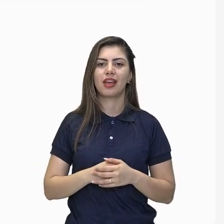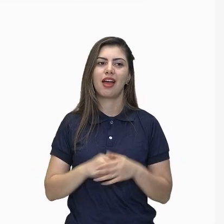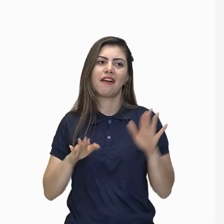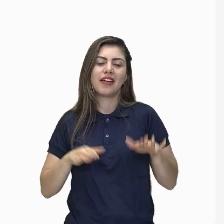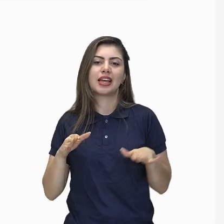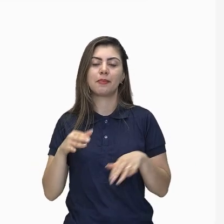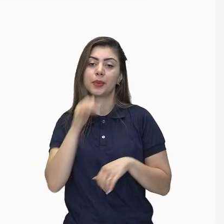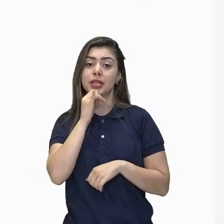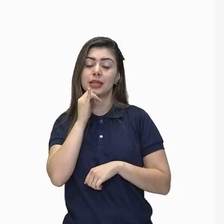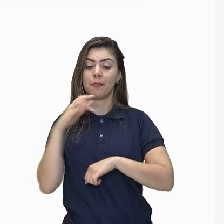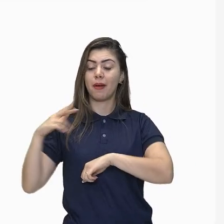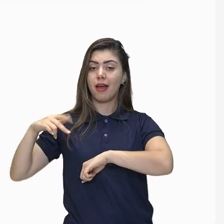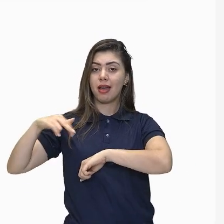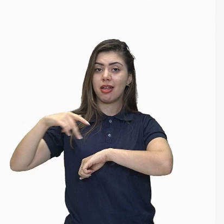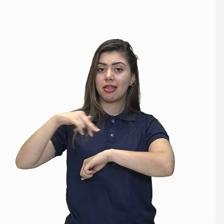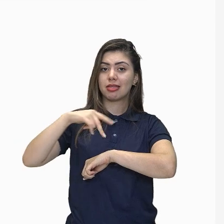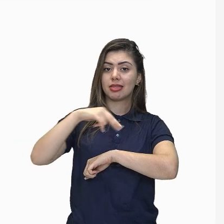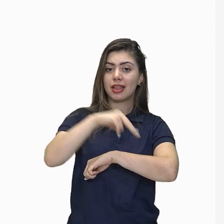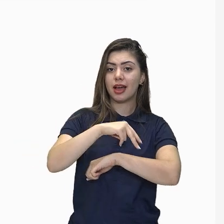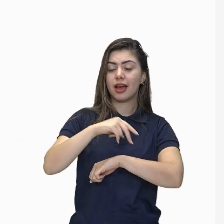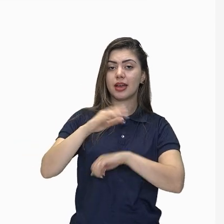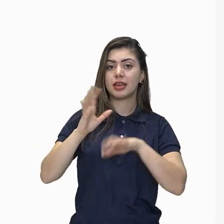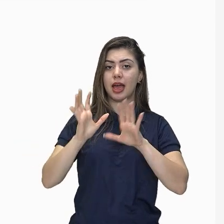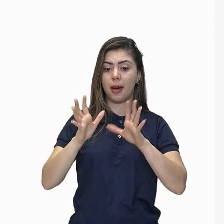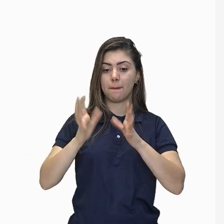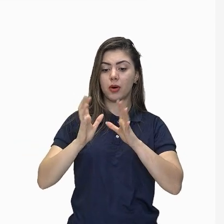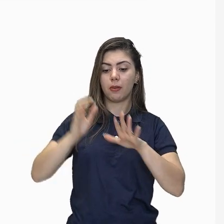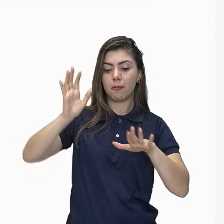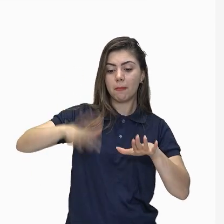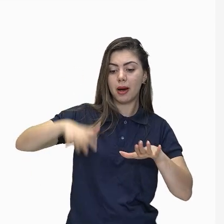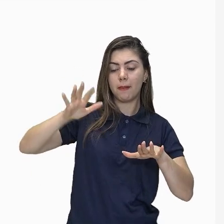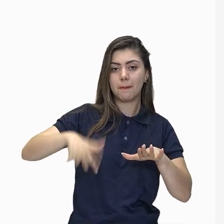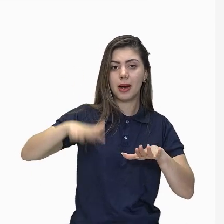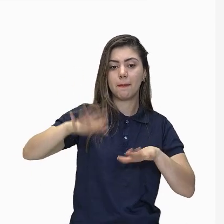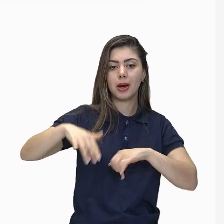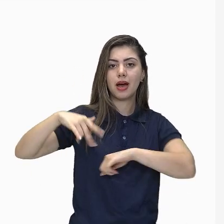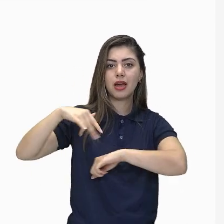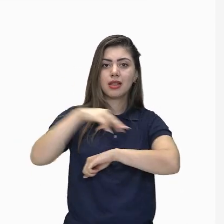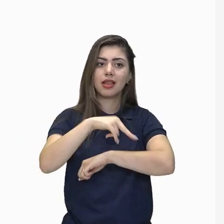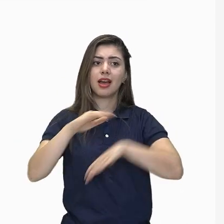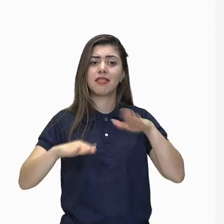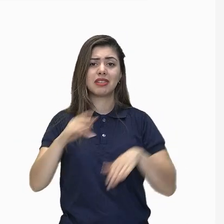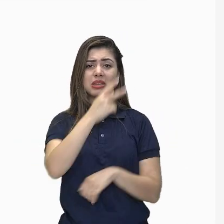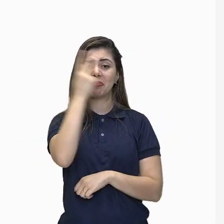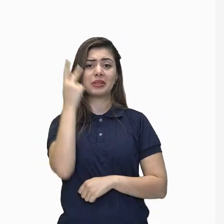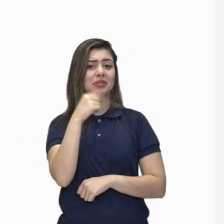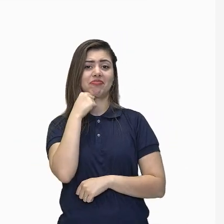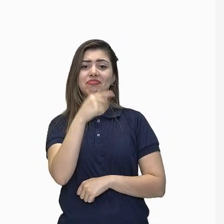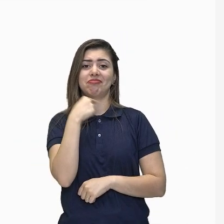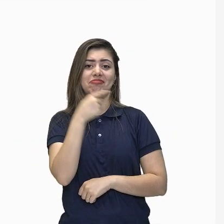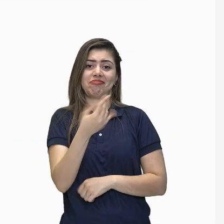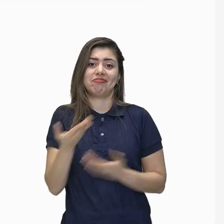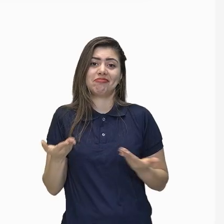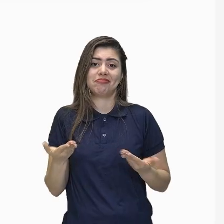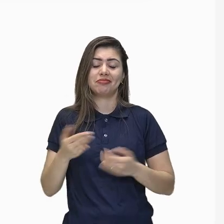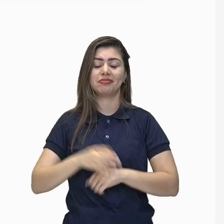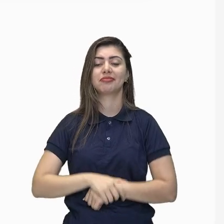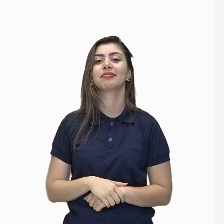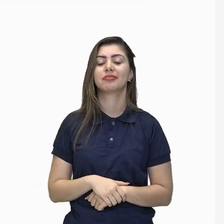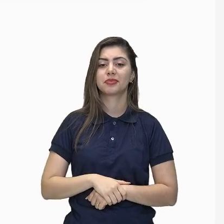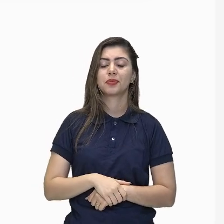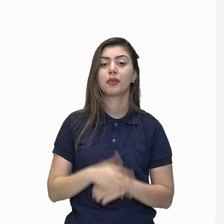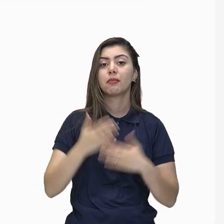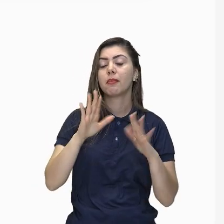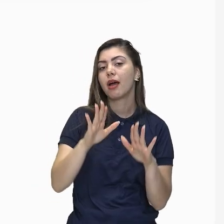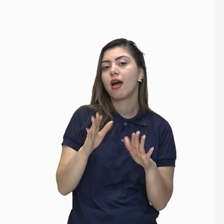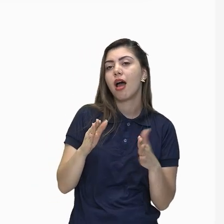andar, né, e jogar a bola no chão ao mesmo tempo, né, que a gente chama de quicar a bola, ou driblar a bola. Tem gente